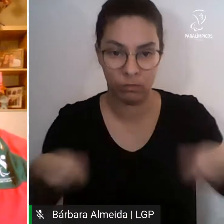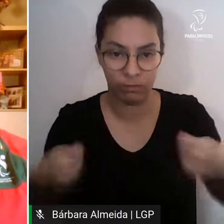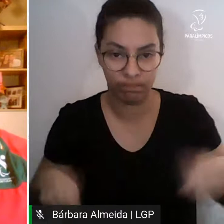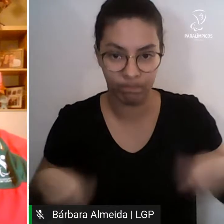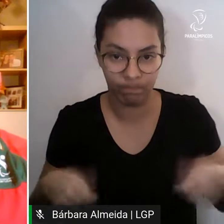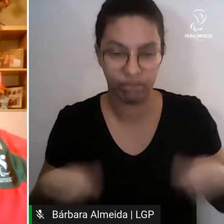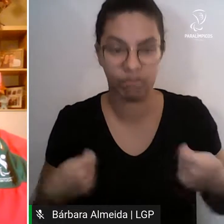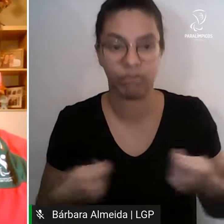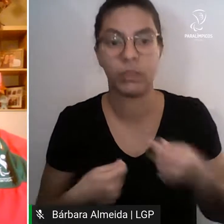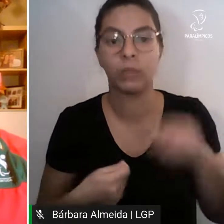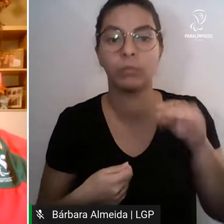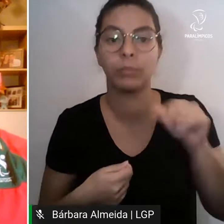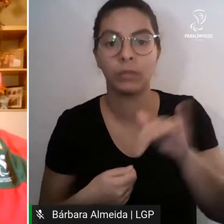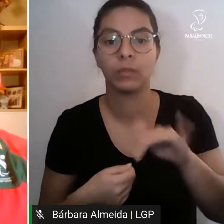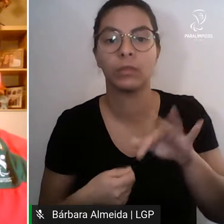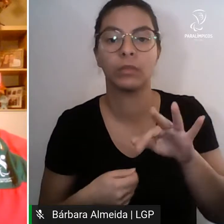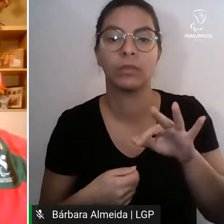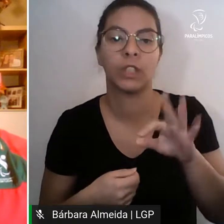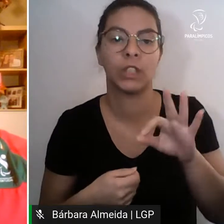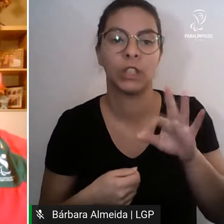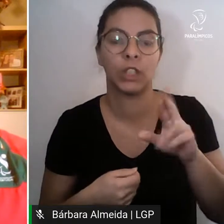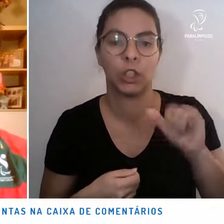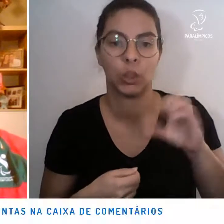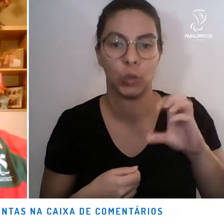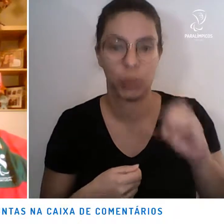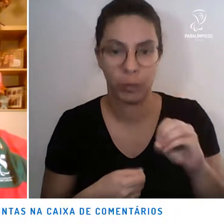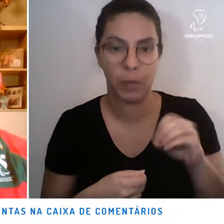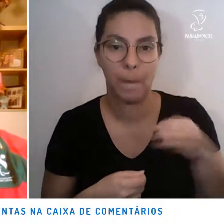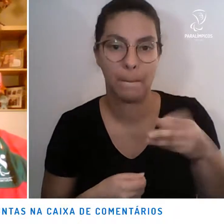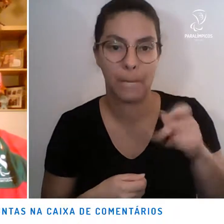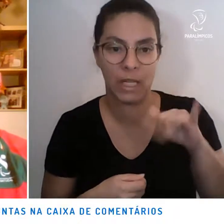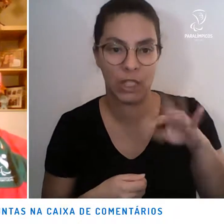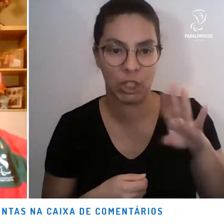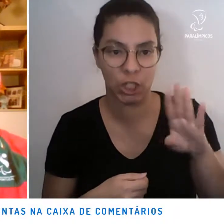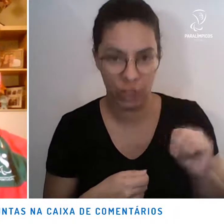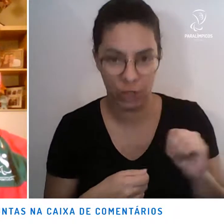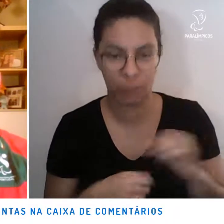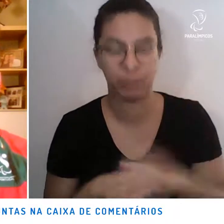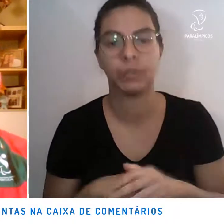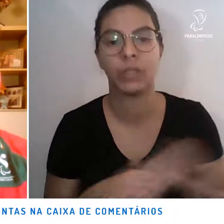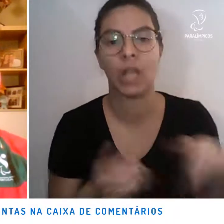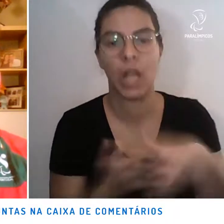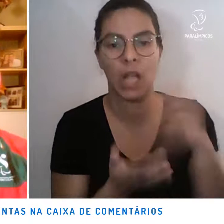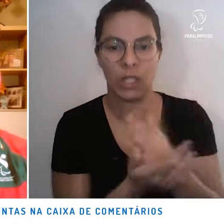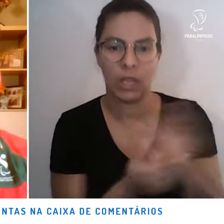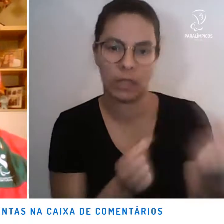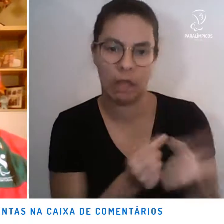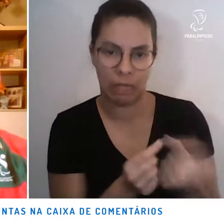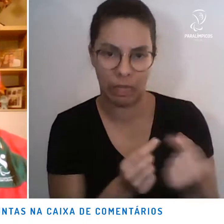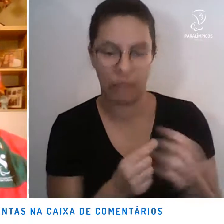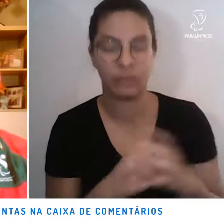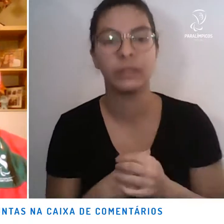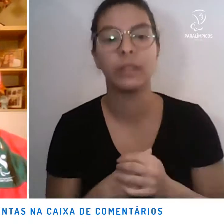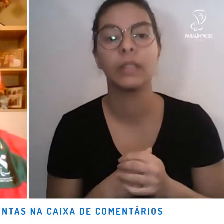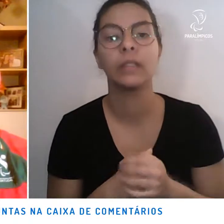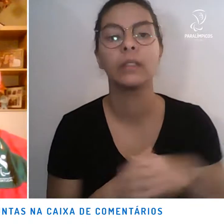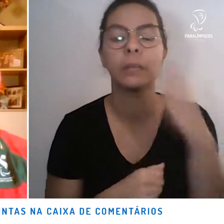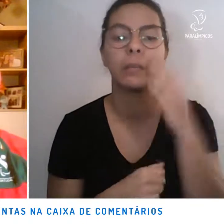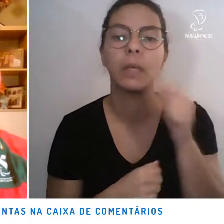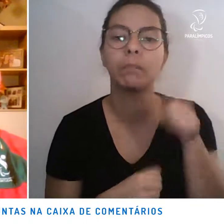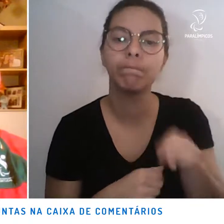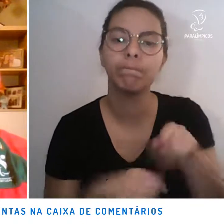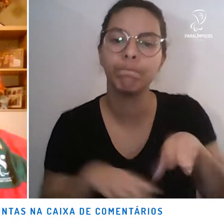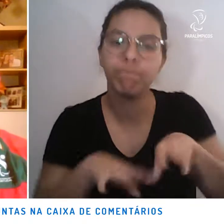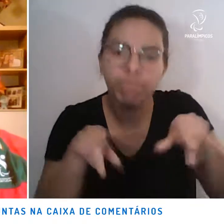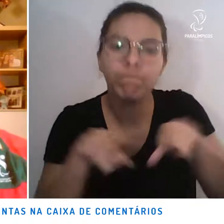no Rios Pais, através da fisiatra doutora Arminda, em que achou importante